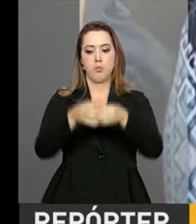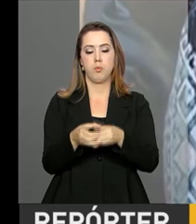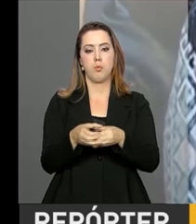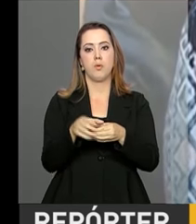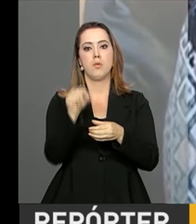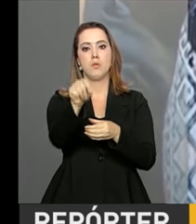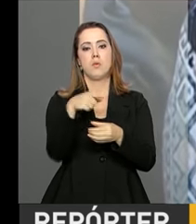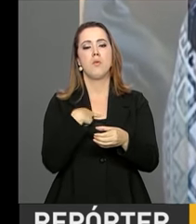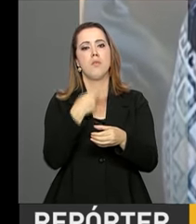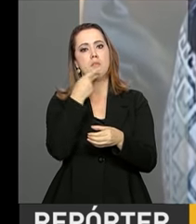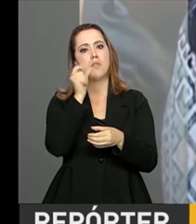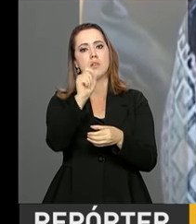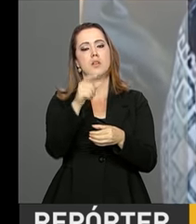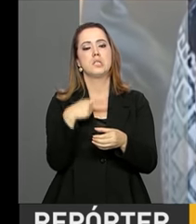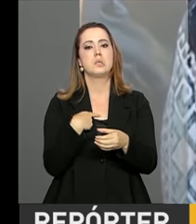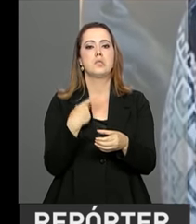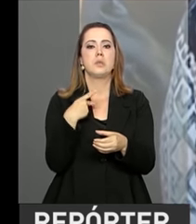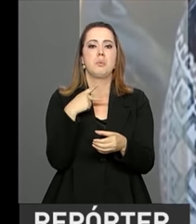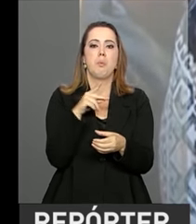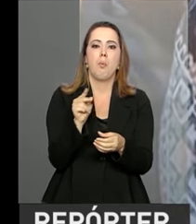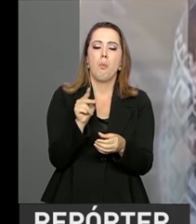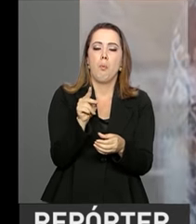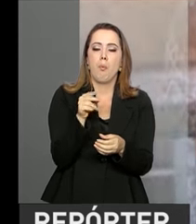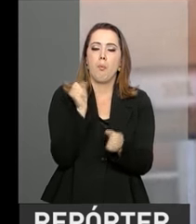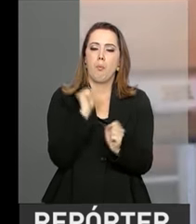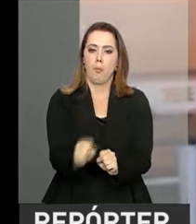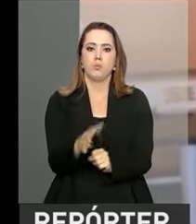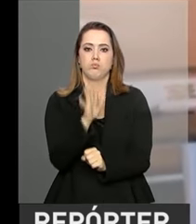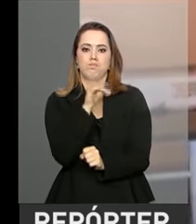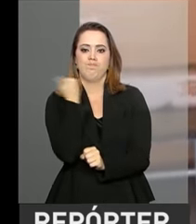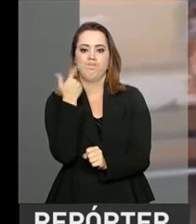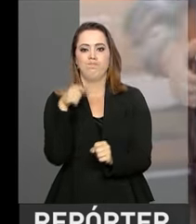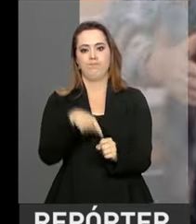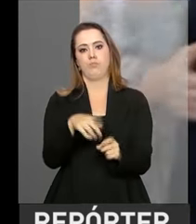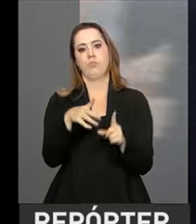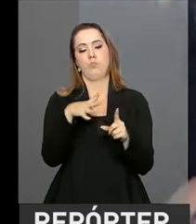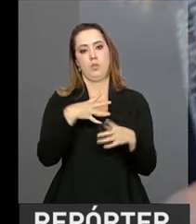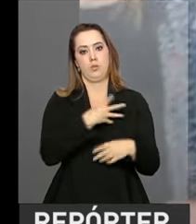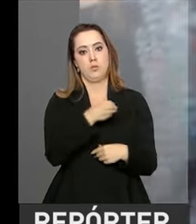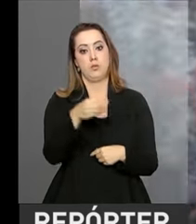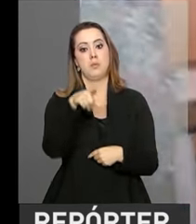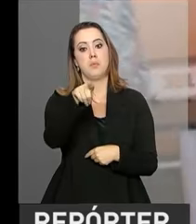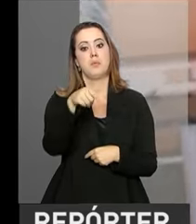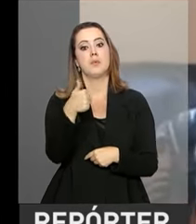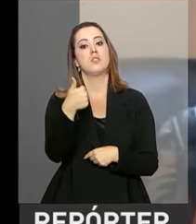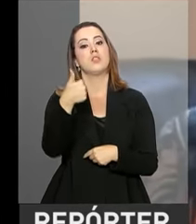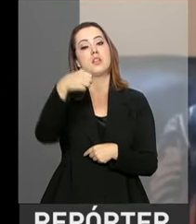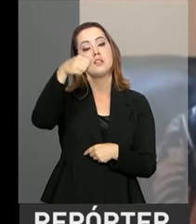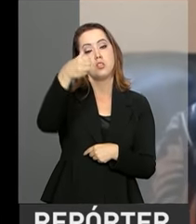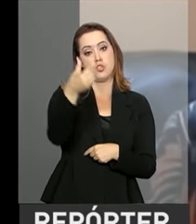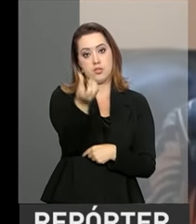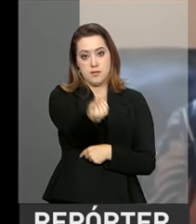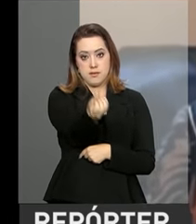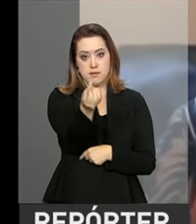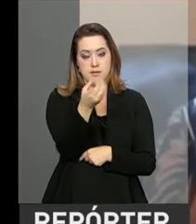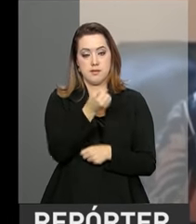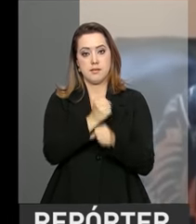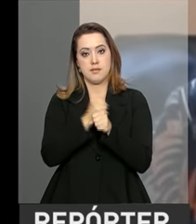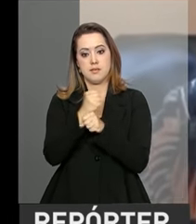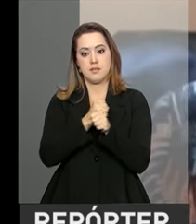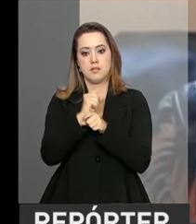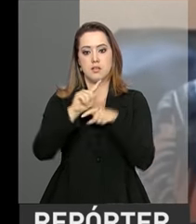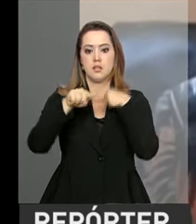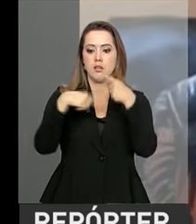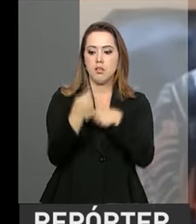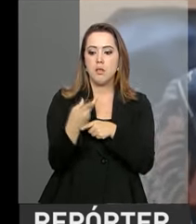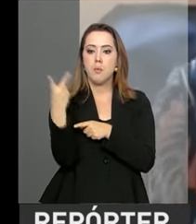chegaram a dizer que a criança talvez não sobrevivesse, mas Ana Vitória hoje está com 16 anos. 2 anos depois, na